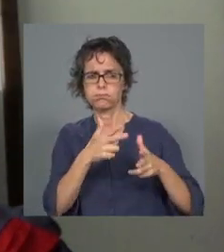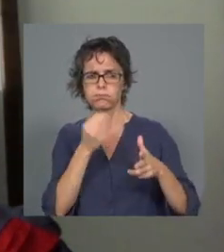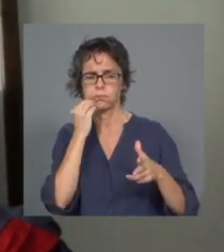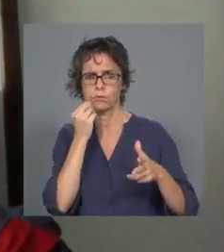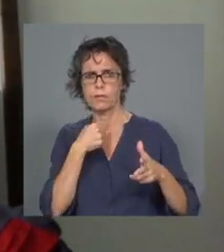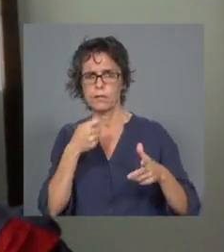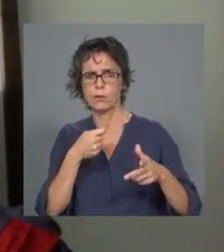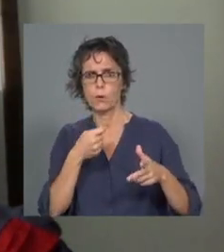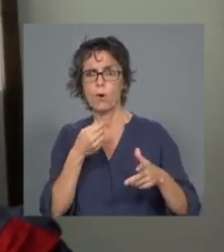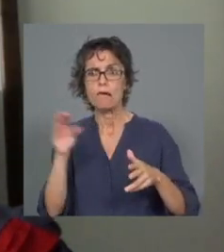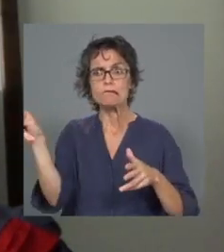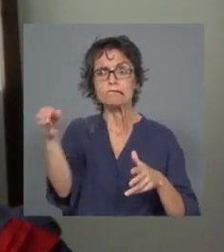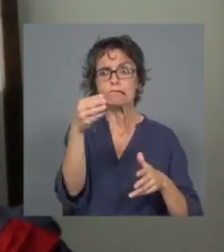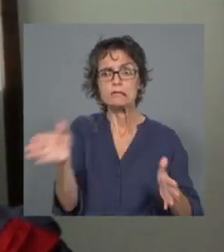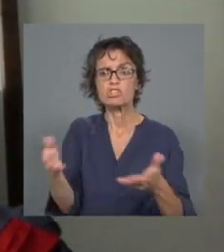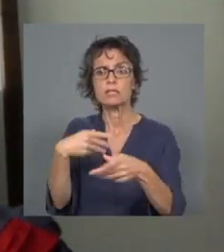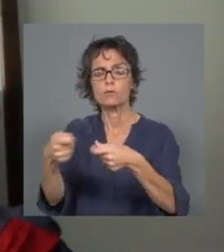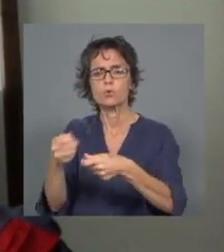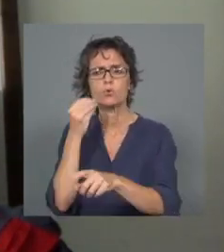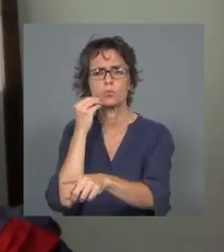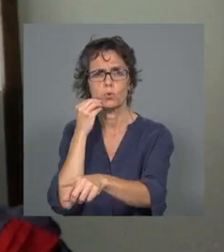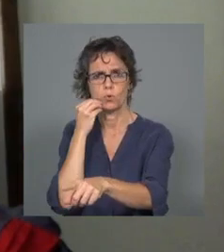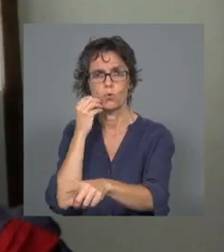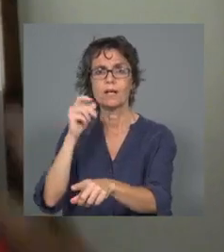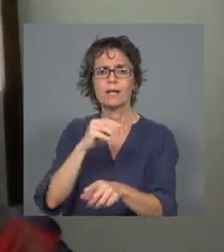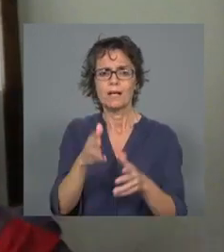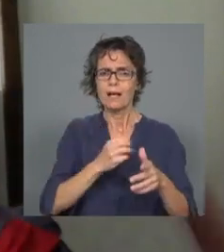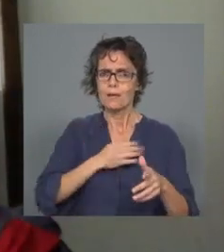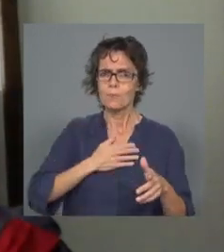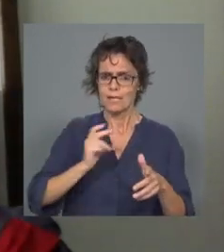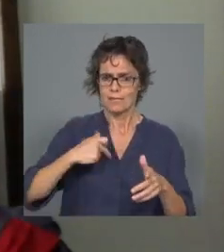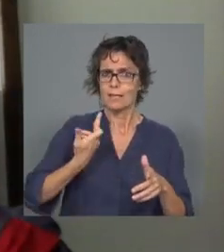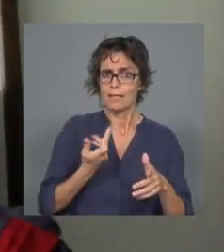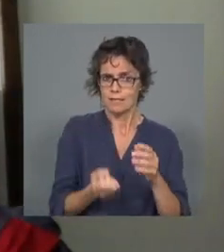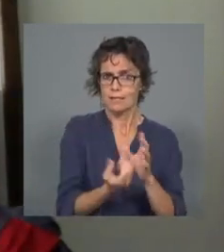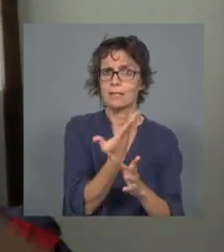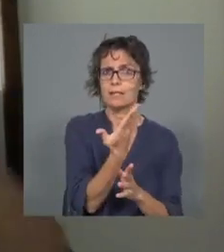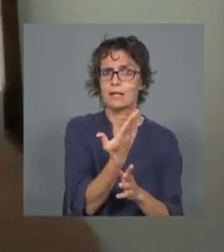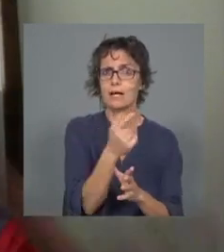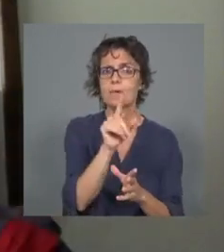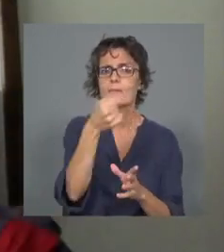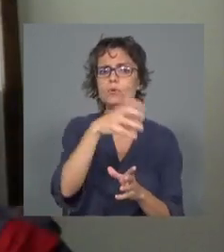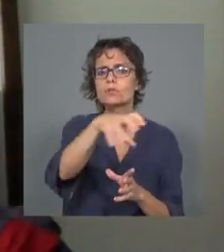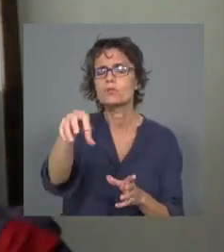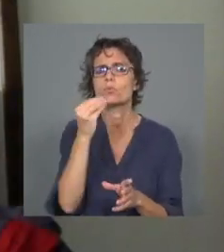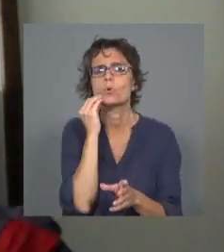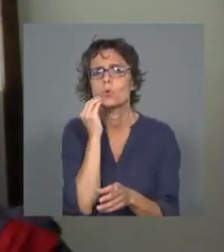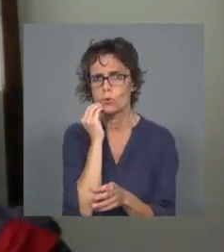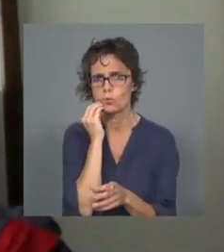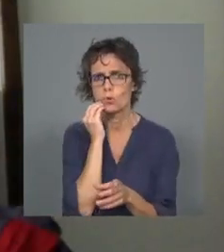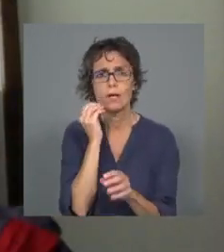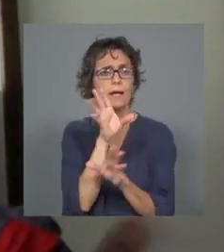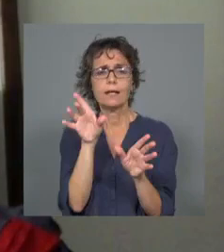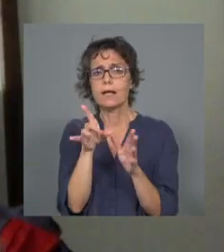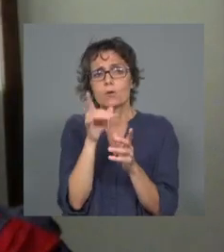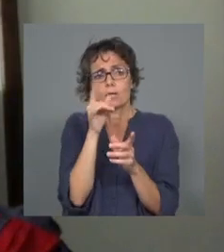consumo e como distribuem a riqueza que criam. Porque, de facto, as empresas têm que criar riqueza, têm que gerar lucro, e a